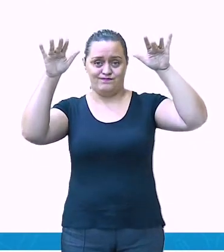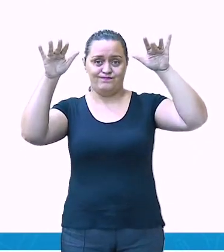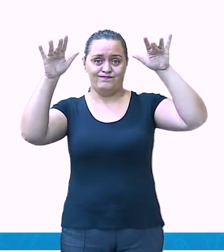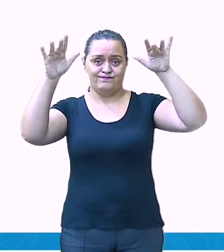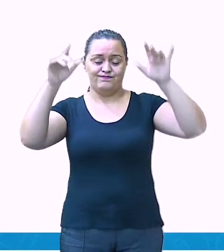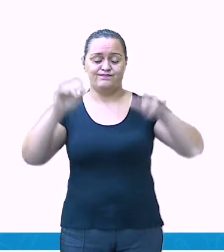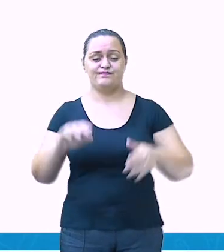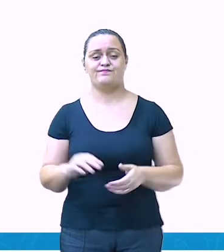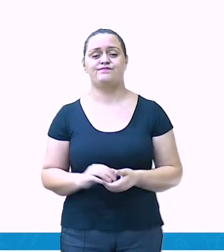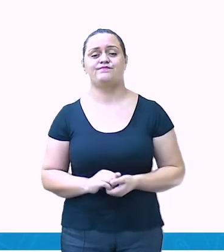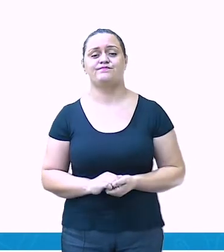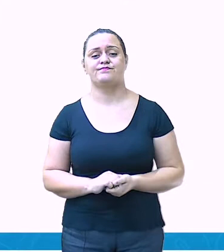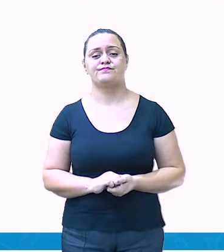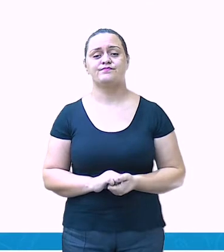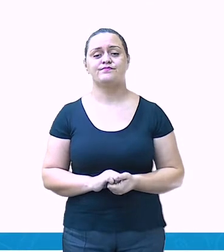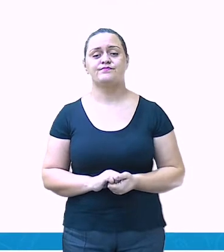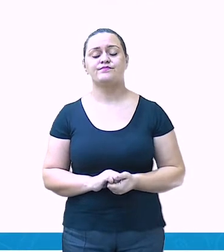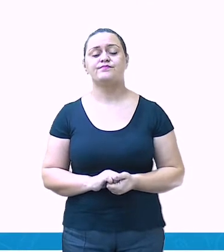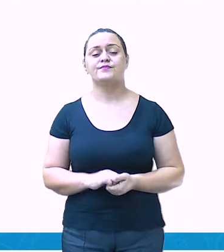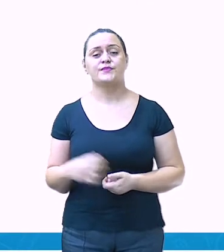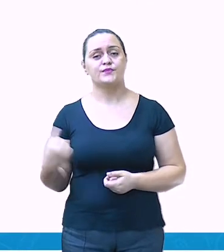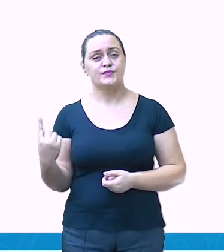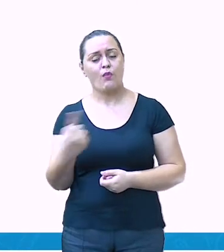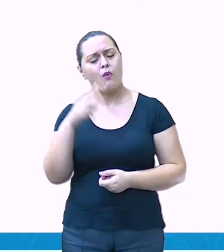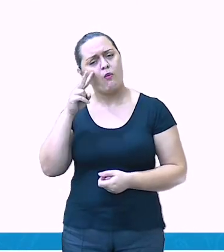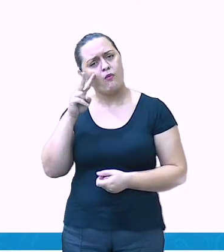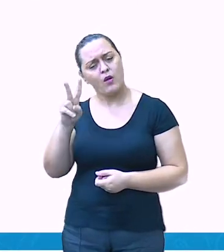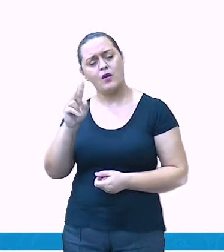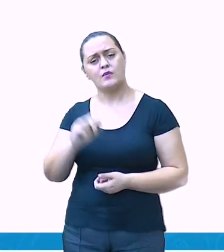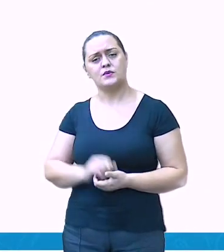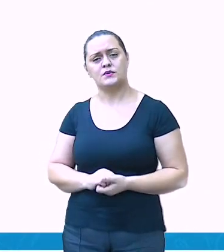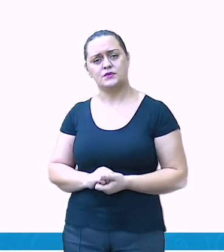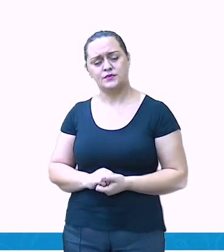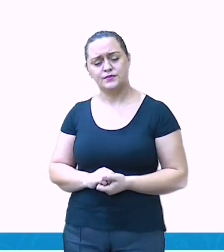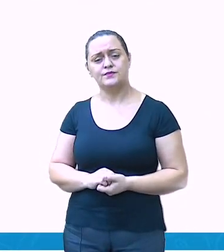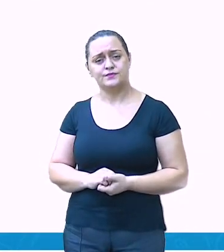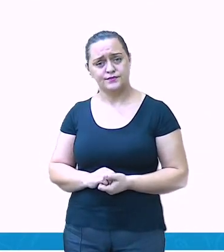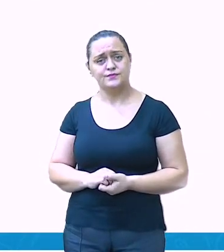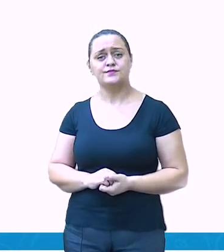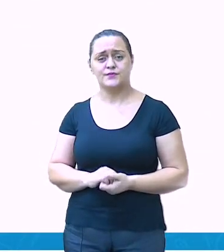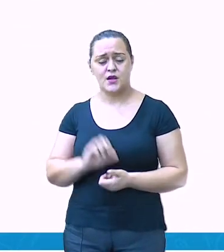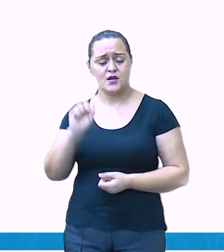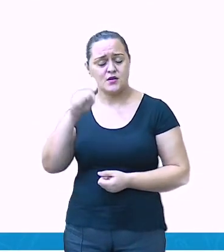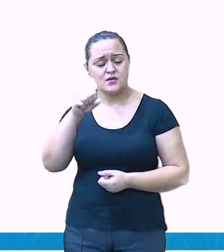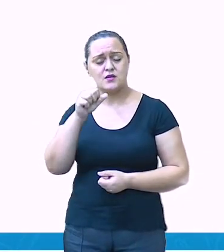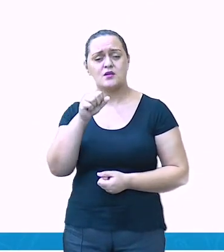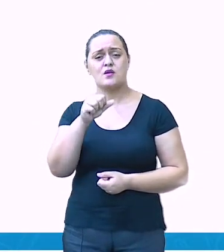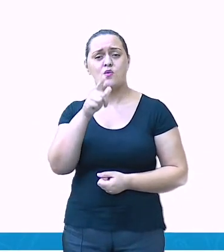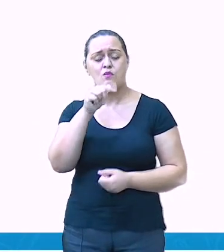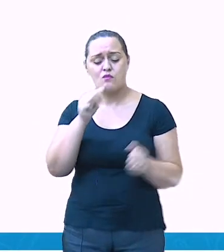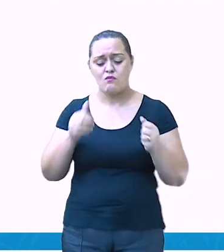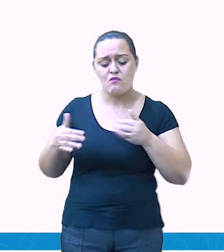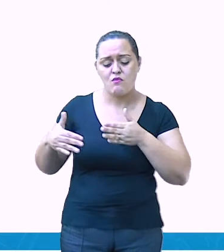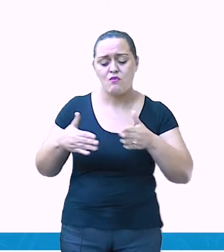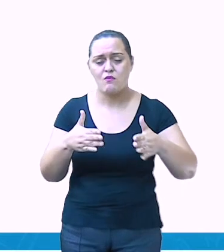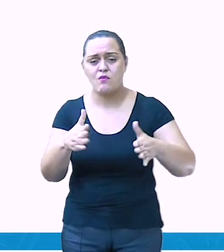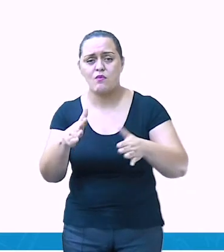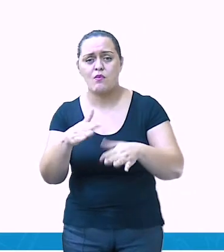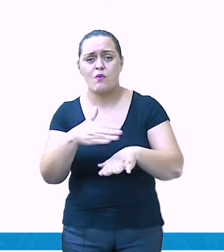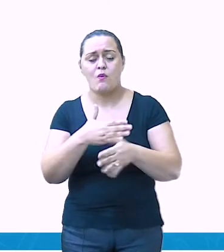urbanizados. E com isso a gente vai ter uma enchente. A água desse rio, ela começa a entrar pela